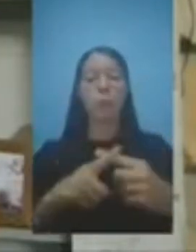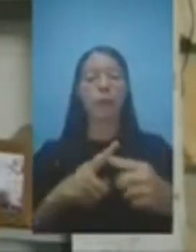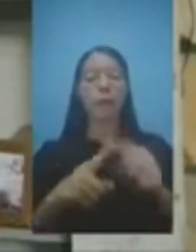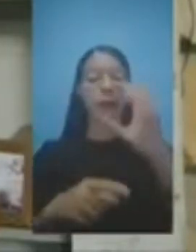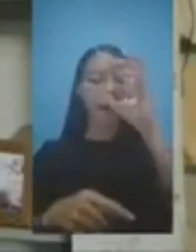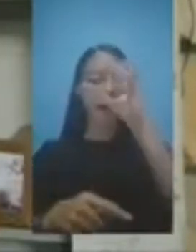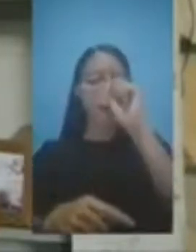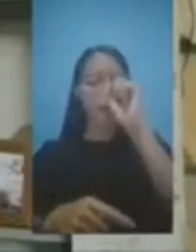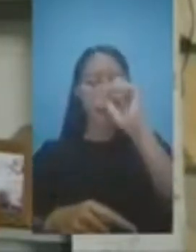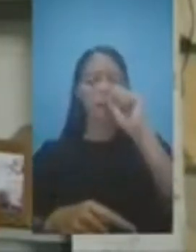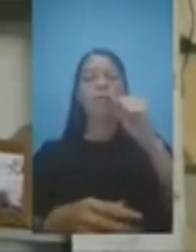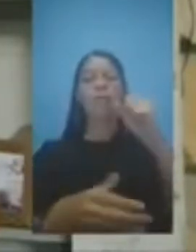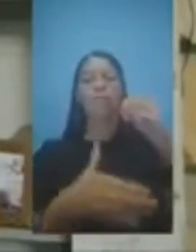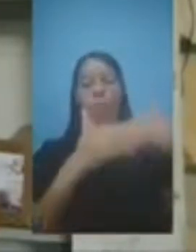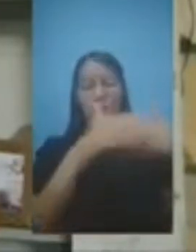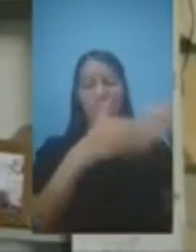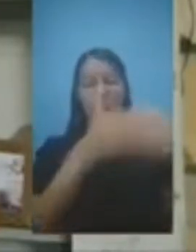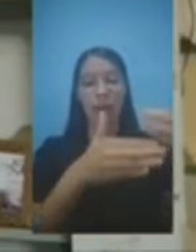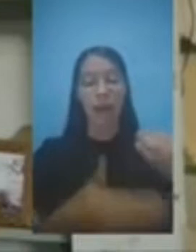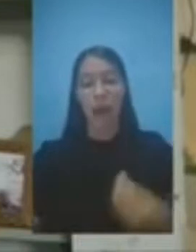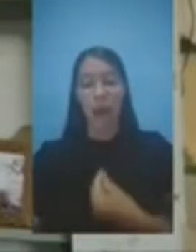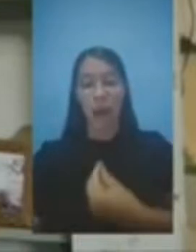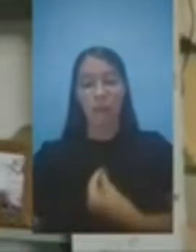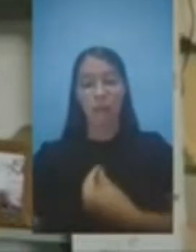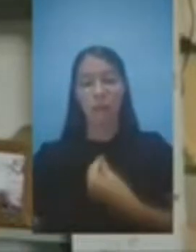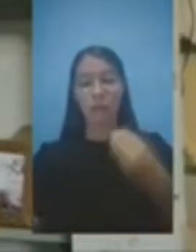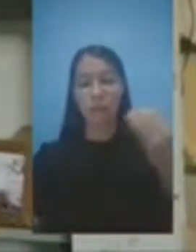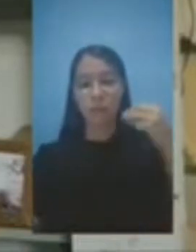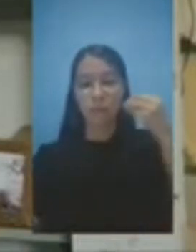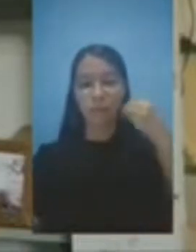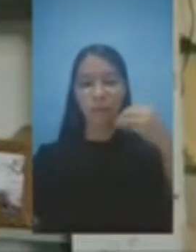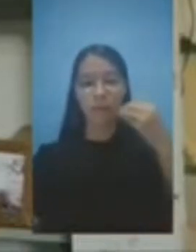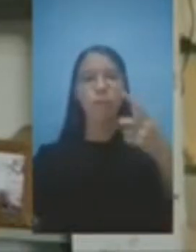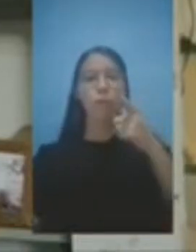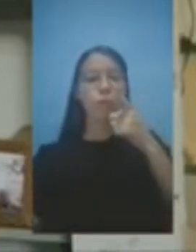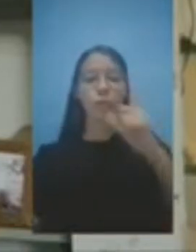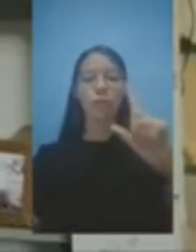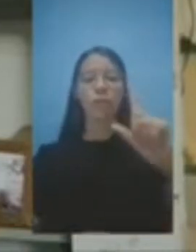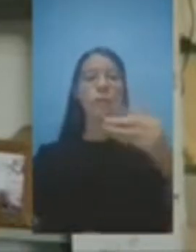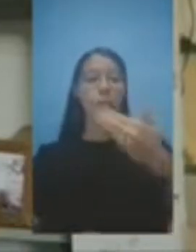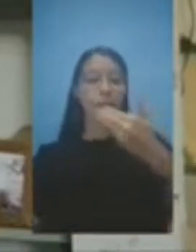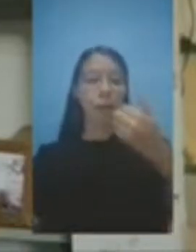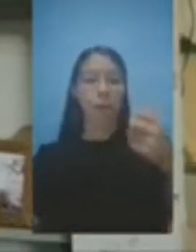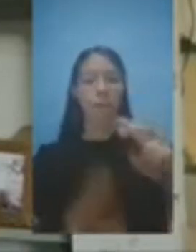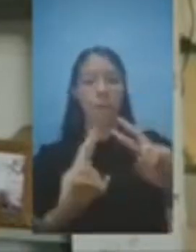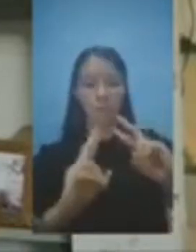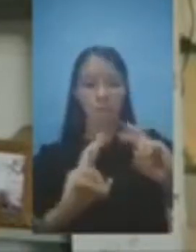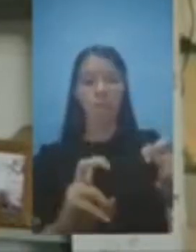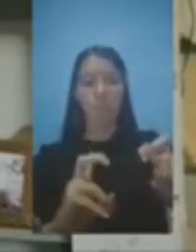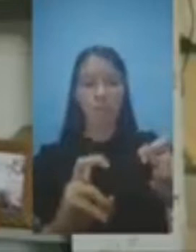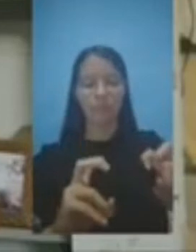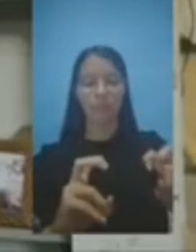com Juju. Foi assim uma transformação mesmo. Eu me reconheci mais como